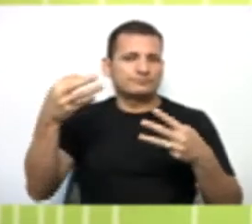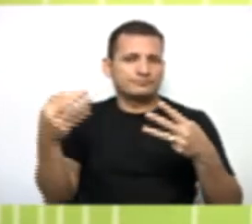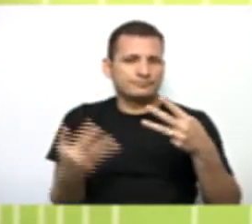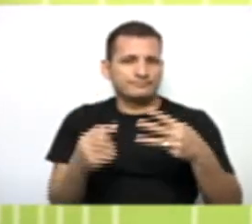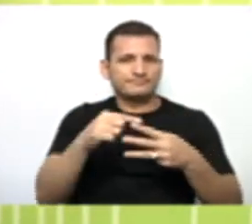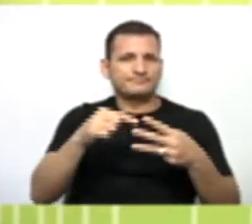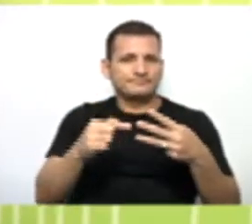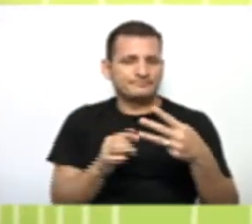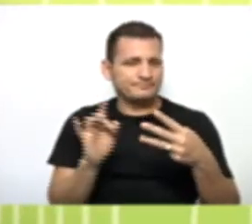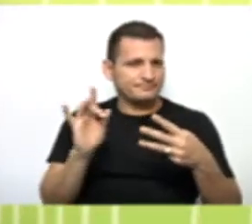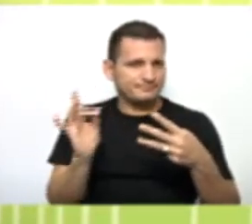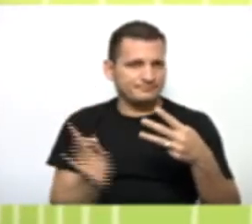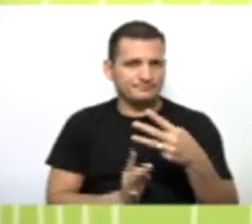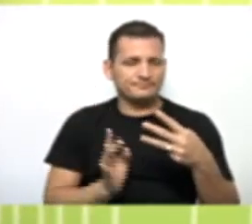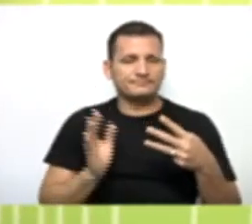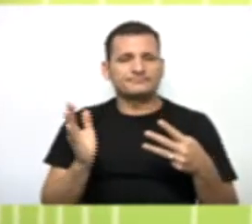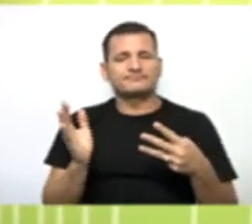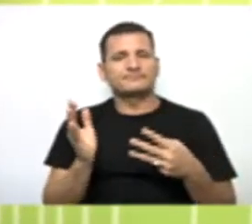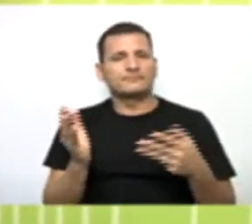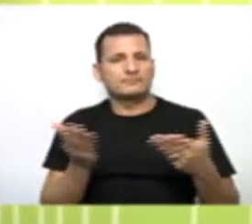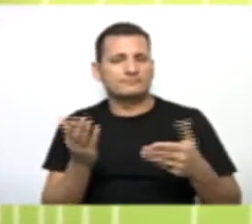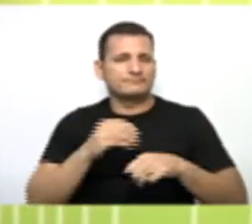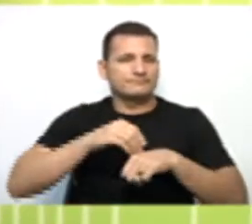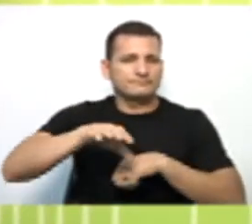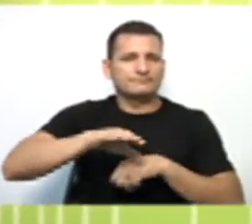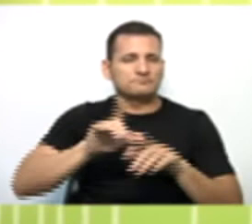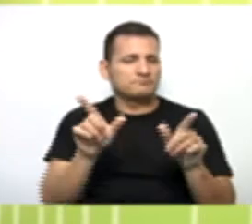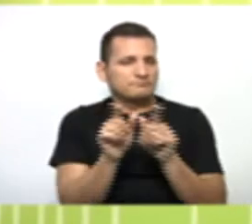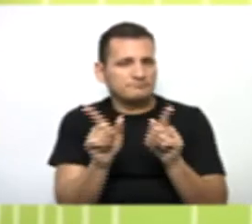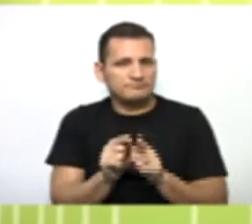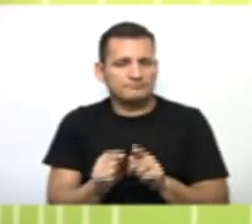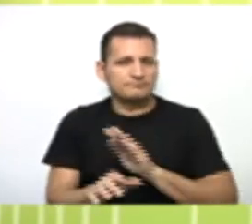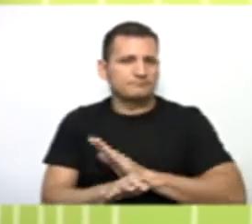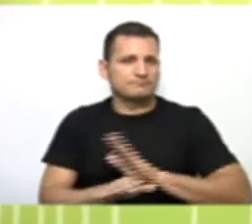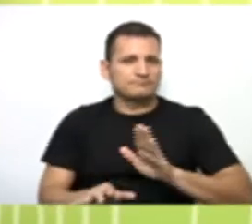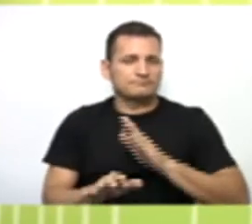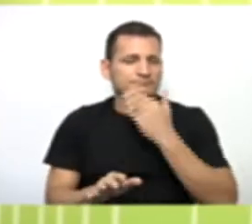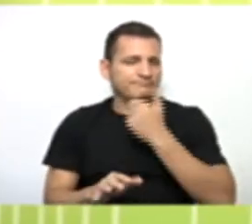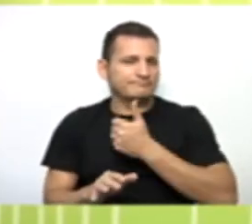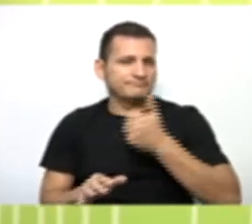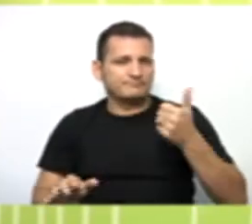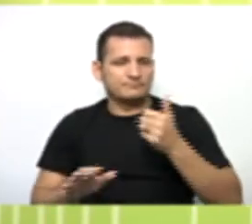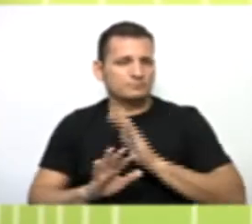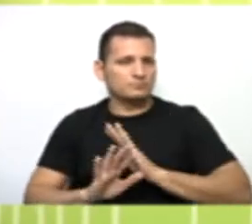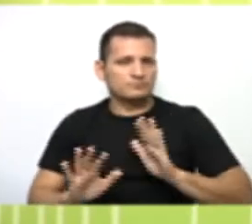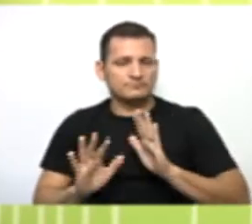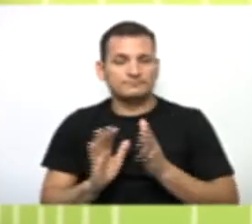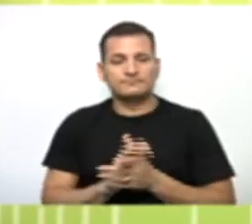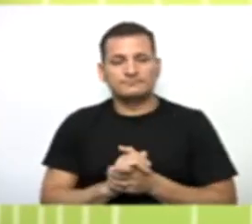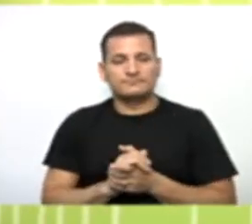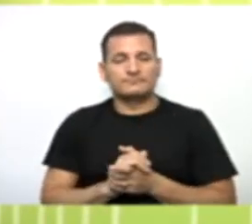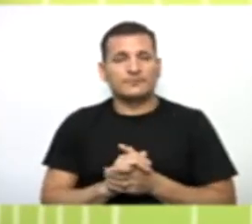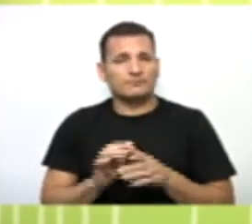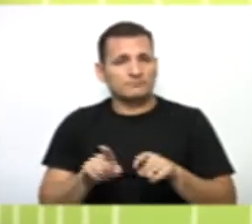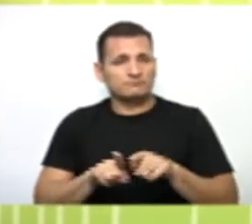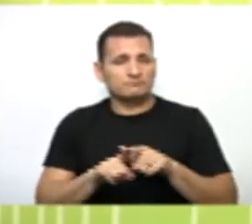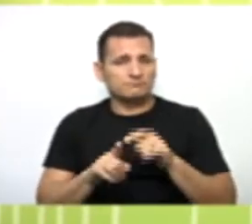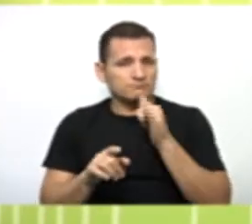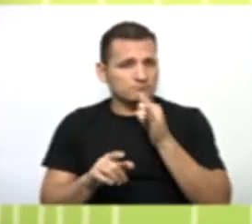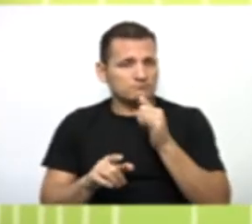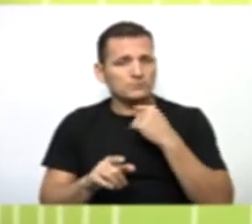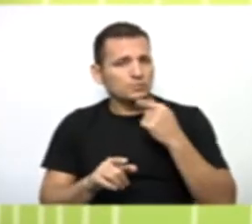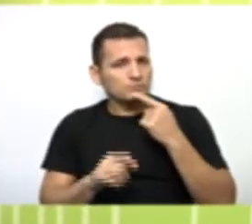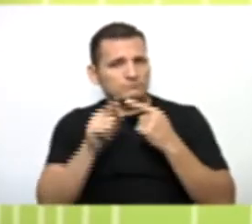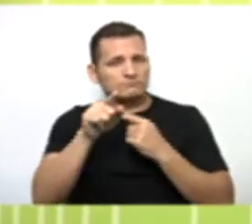nela, né? Vamos tentar passar de forma, claro, resumida, né? Tentando explicar da melhor forma possível, mas também eu preciso que você pergunte. Se você